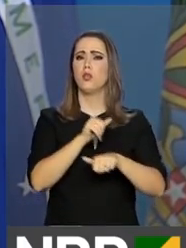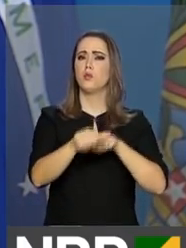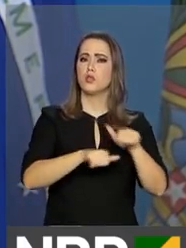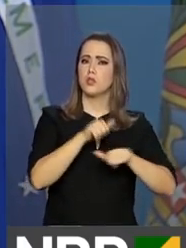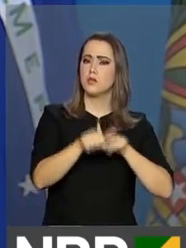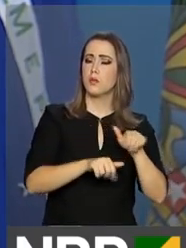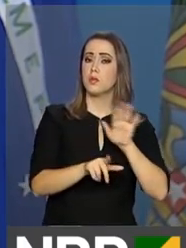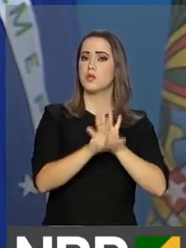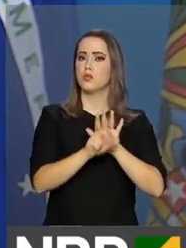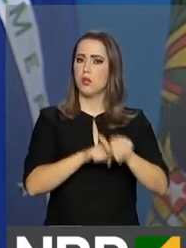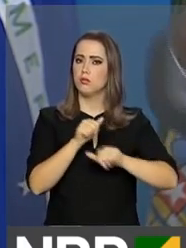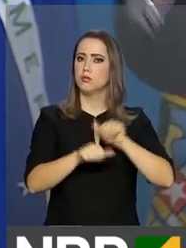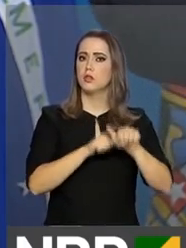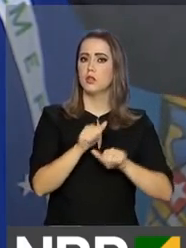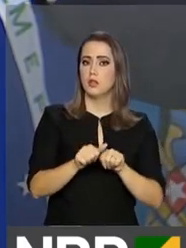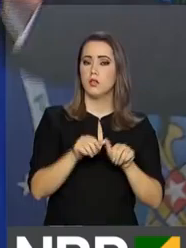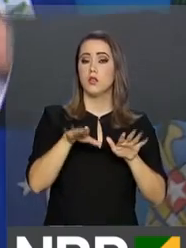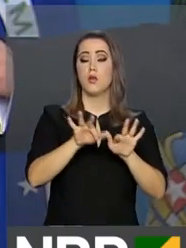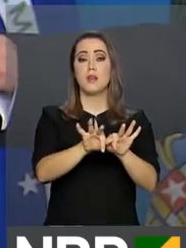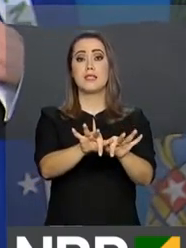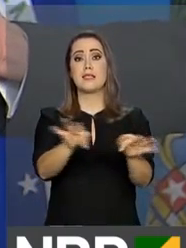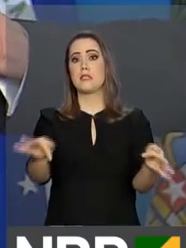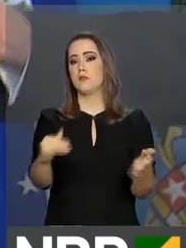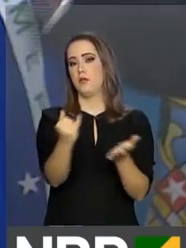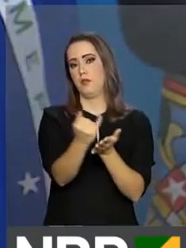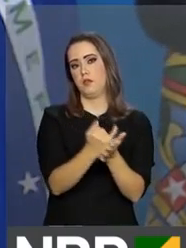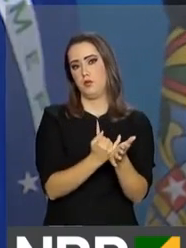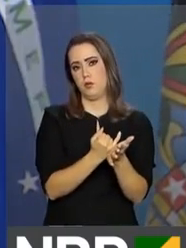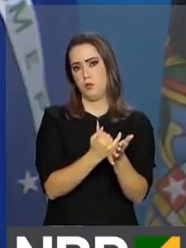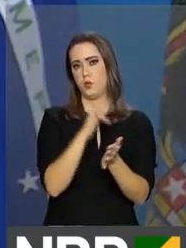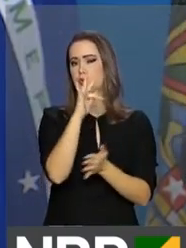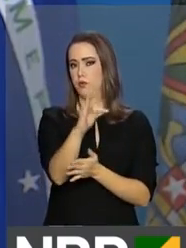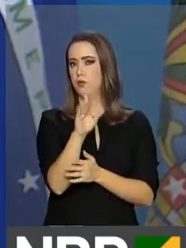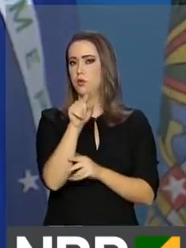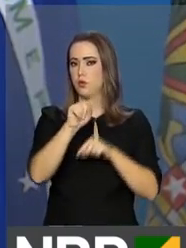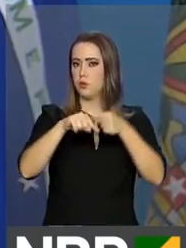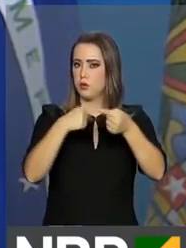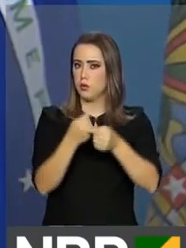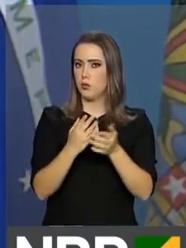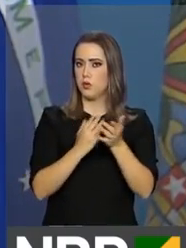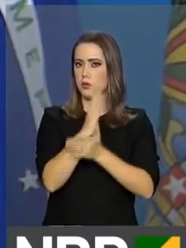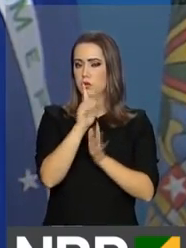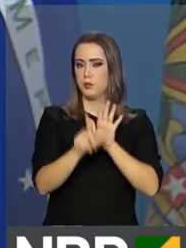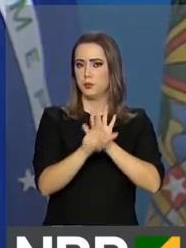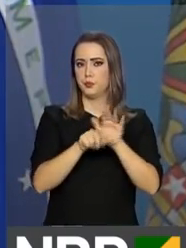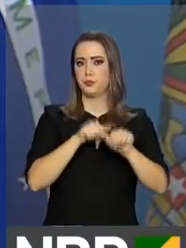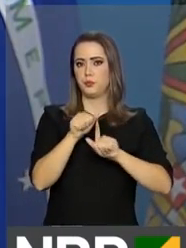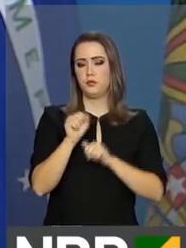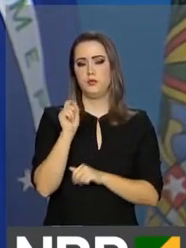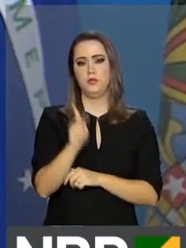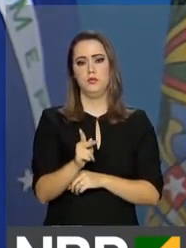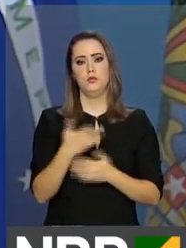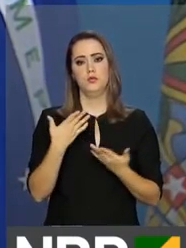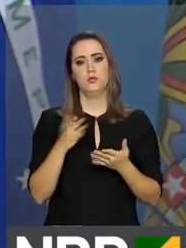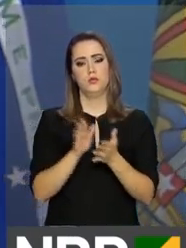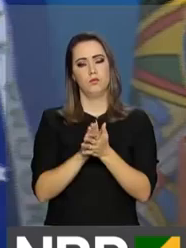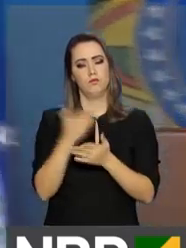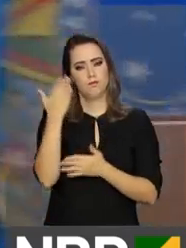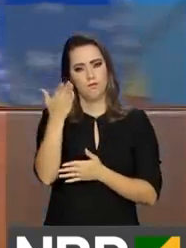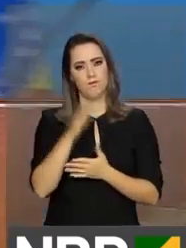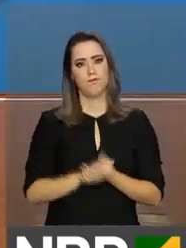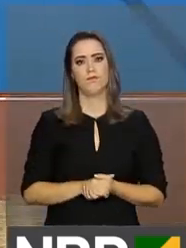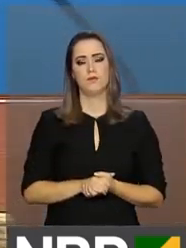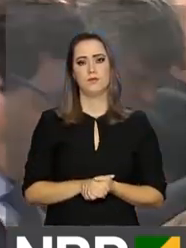reformista no país com a chamada simplificação tributária, que vamos fazer logo depois da Previdência. Viva você, Barão!